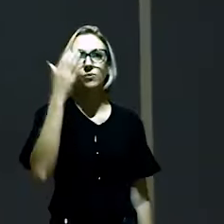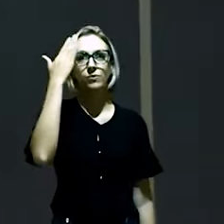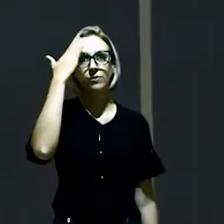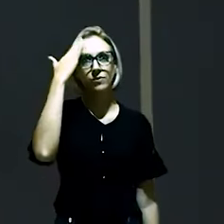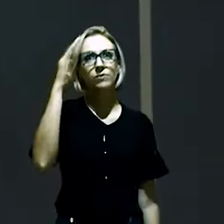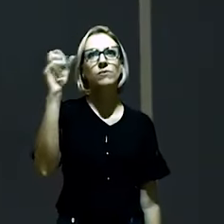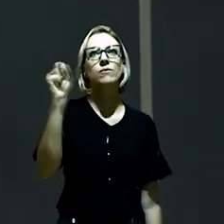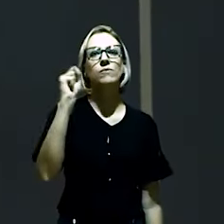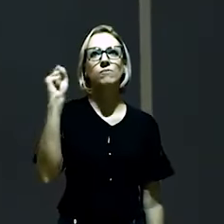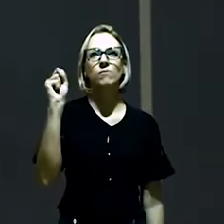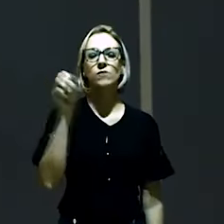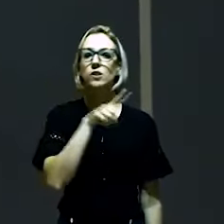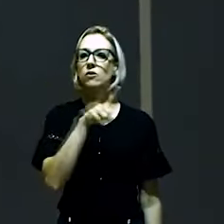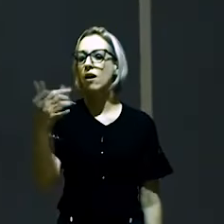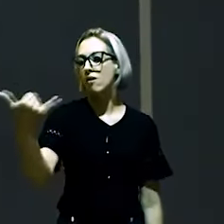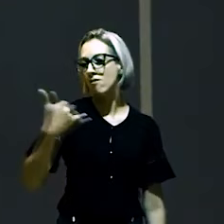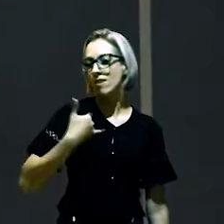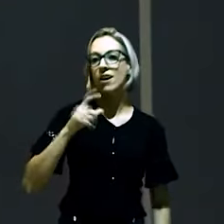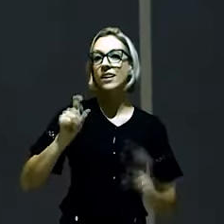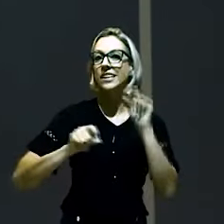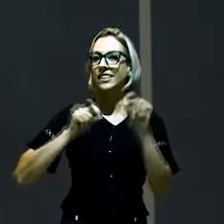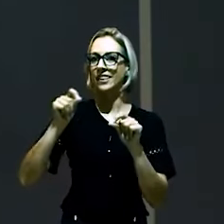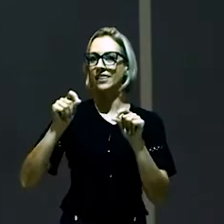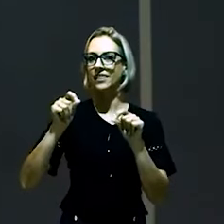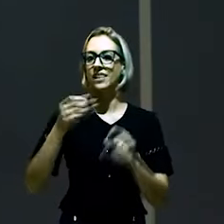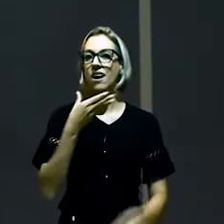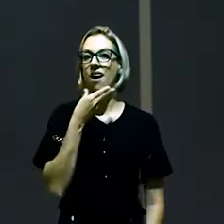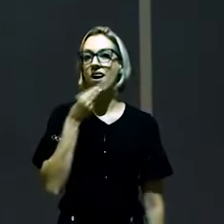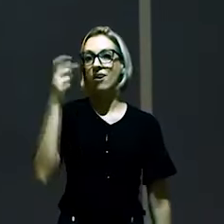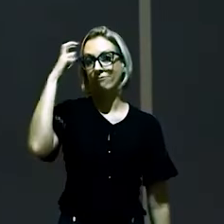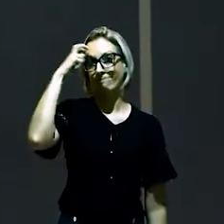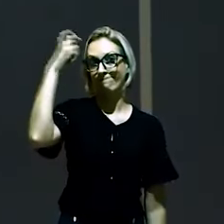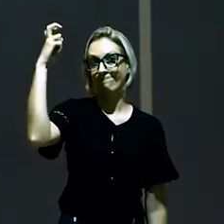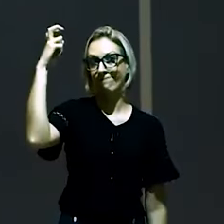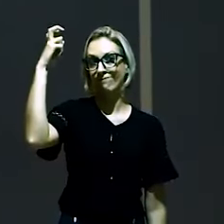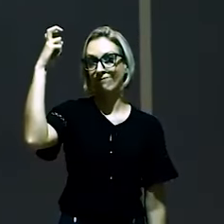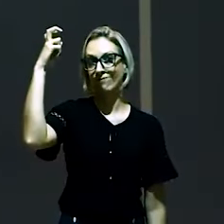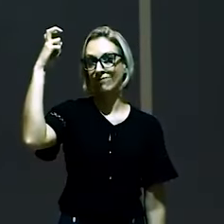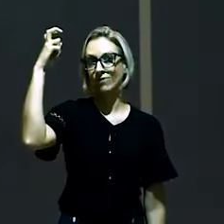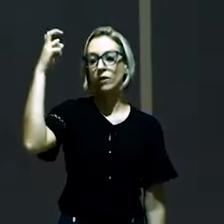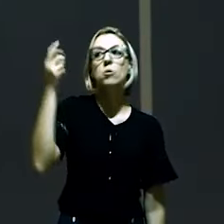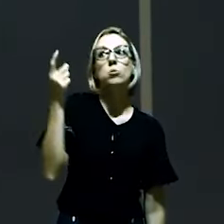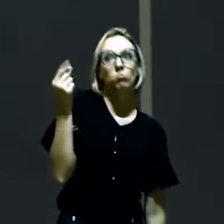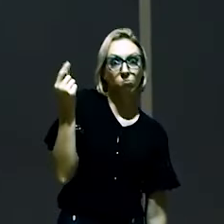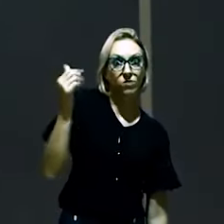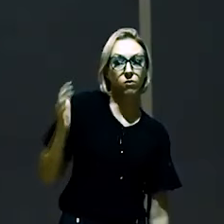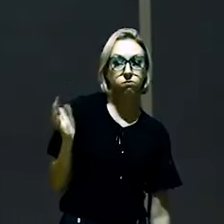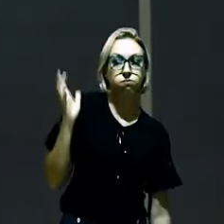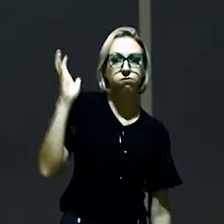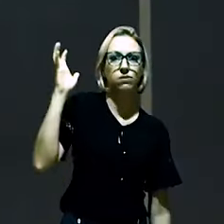falaria para mim que ele foi um homem sábio, rico